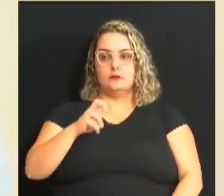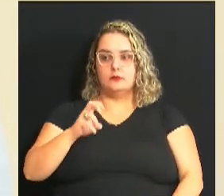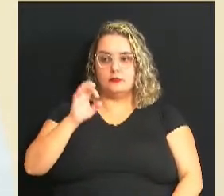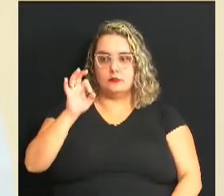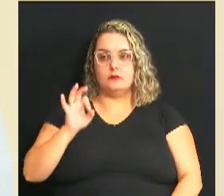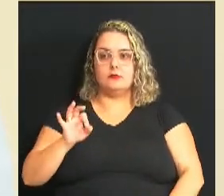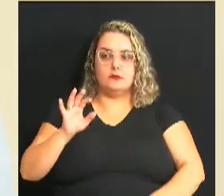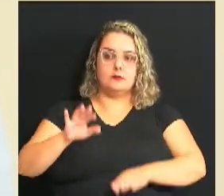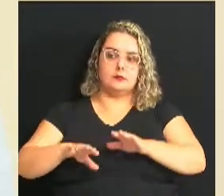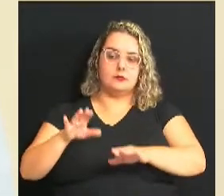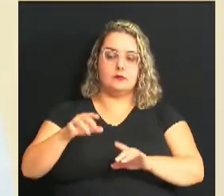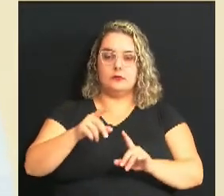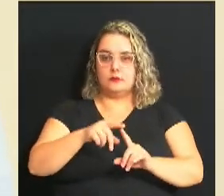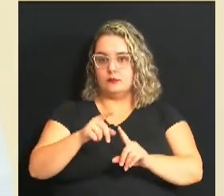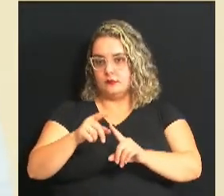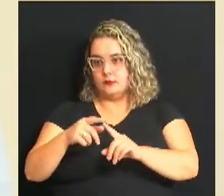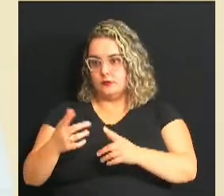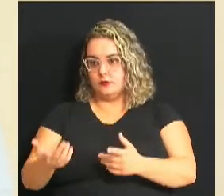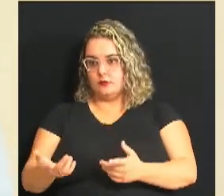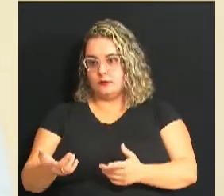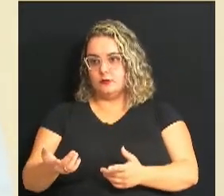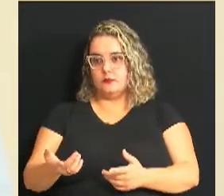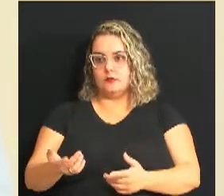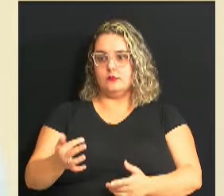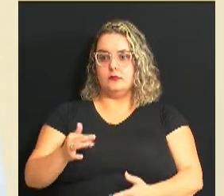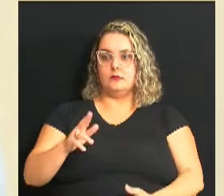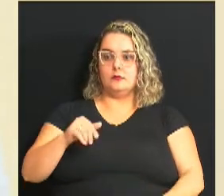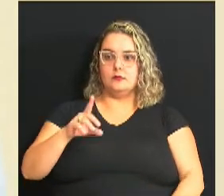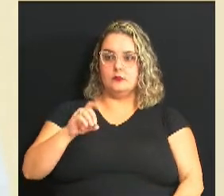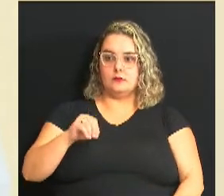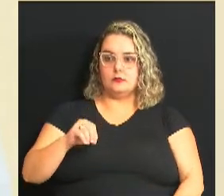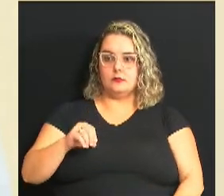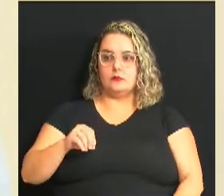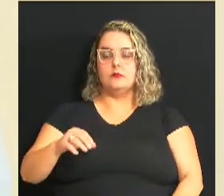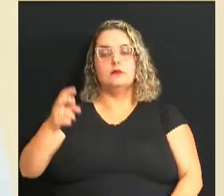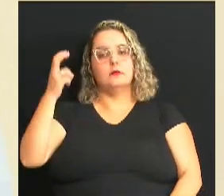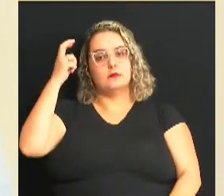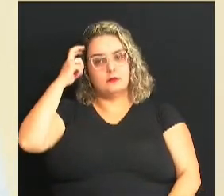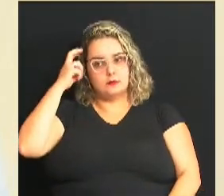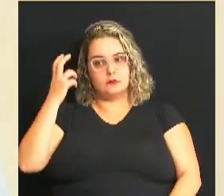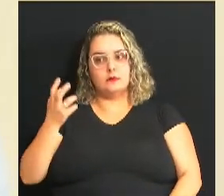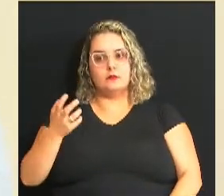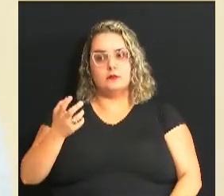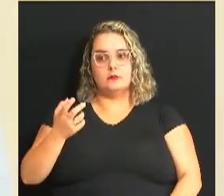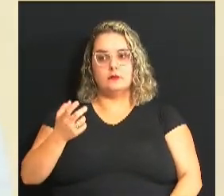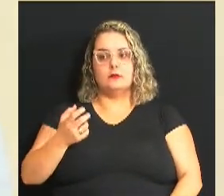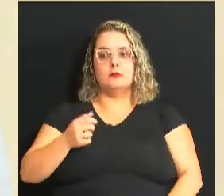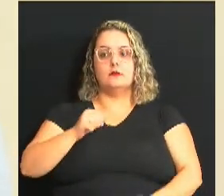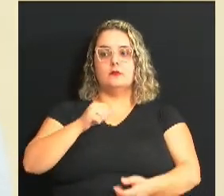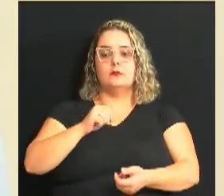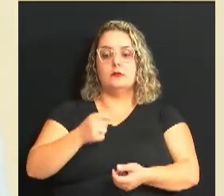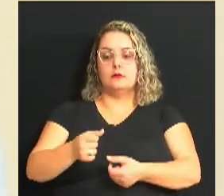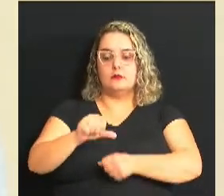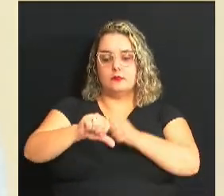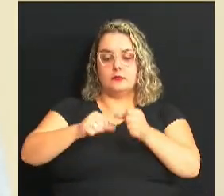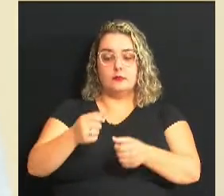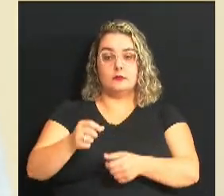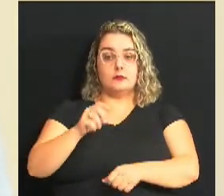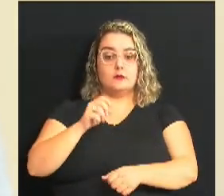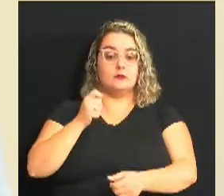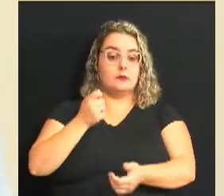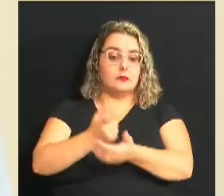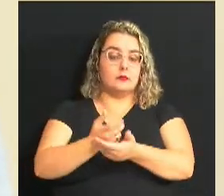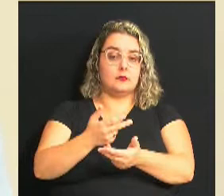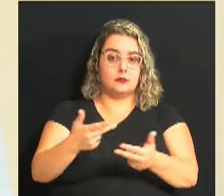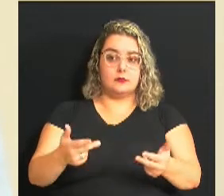tipo, para o Fundo Municipal de Cultura, que é revertido para a manutenção do teatro. Mas é importantíssimo a gente